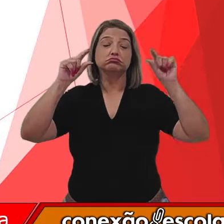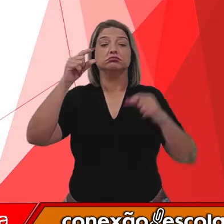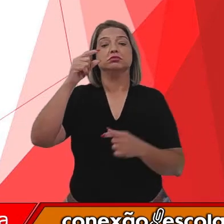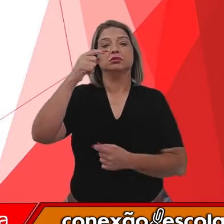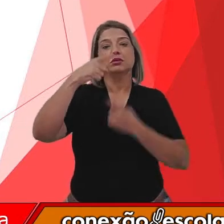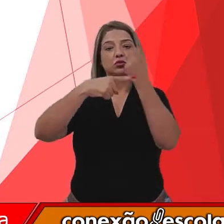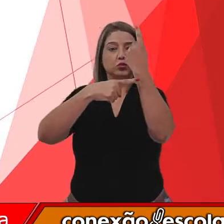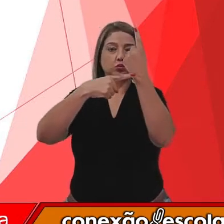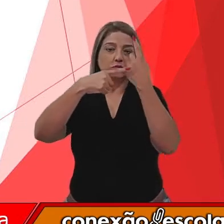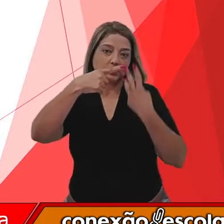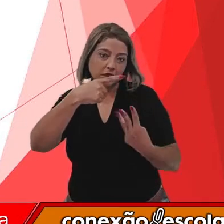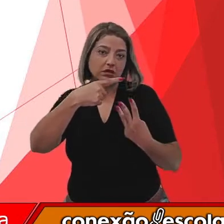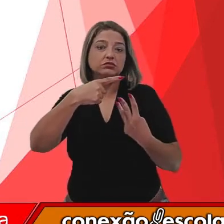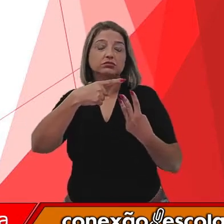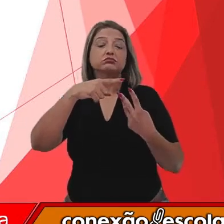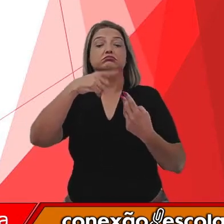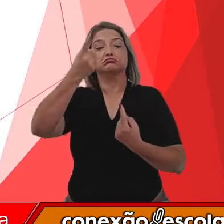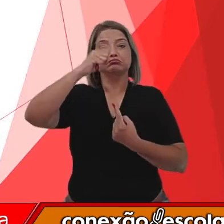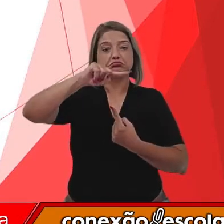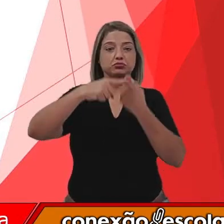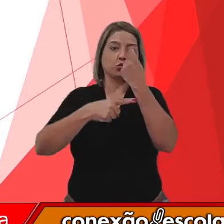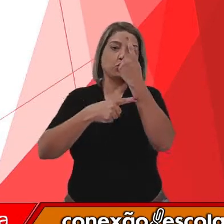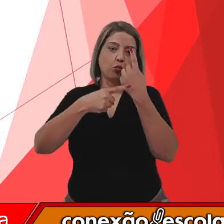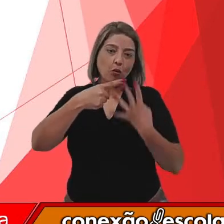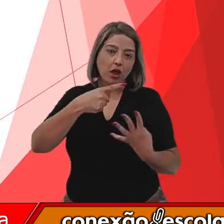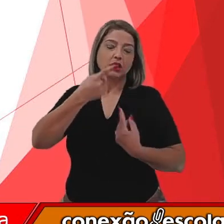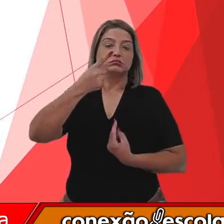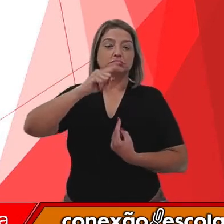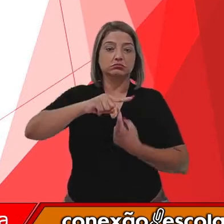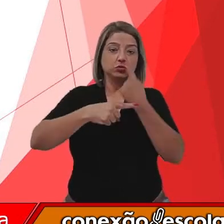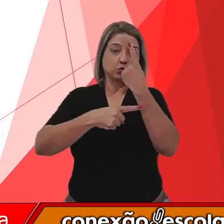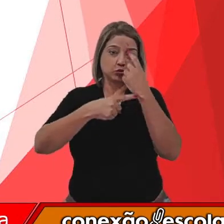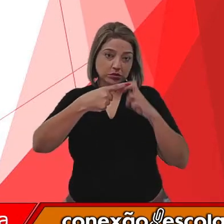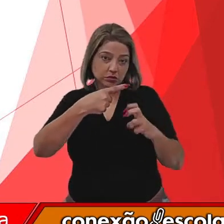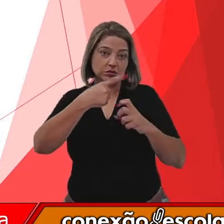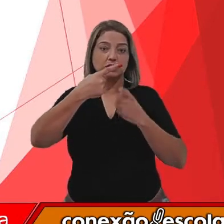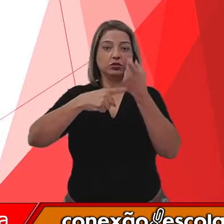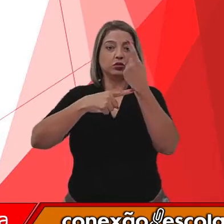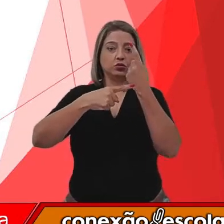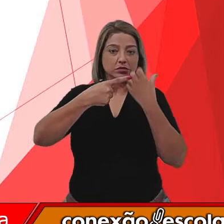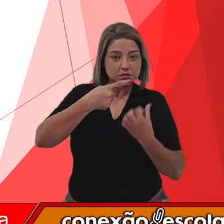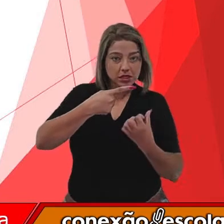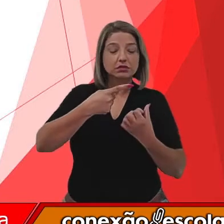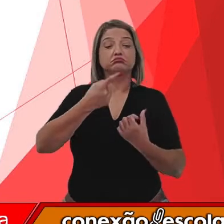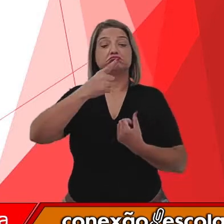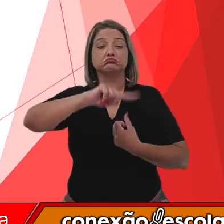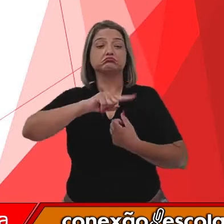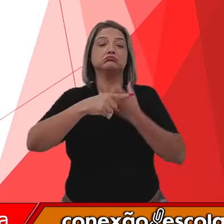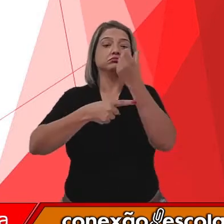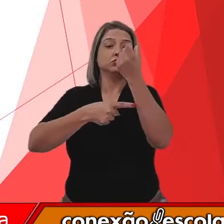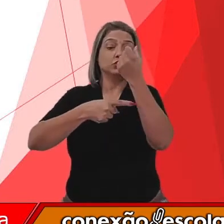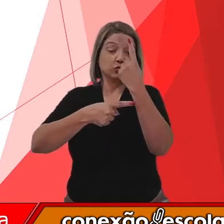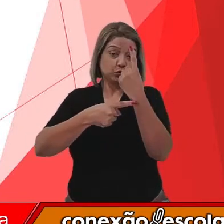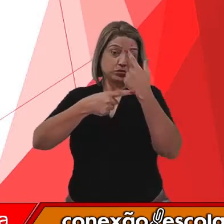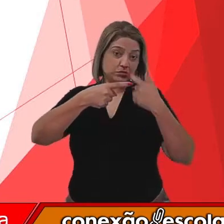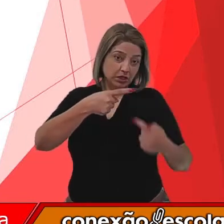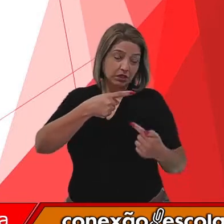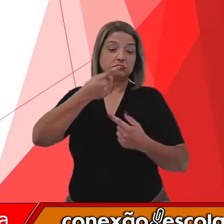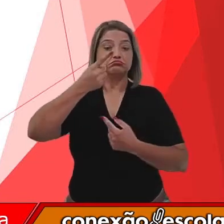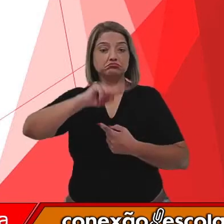terço, seguido da fração quarto, quinto, sexto, sétimo e oitavo.